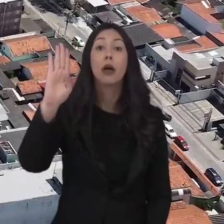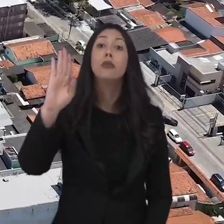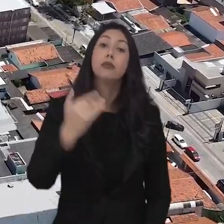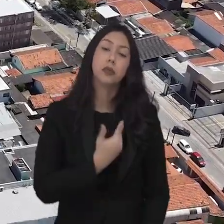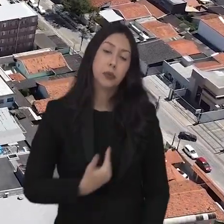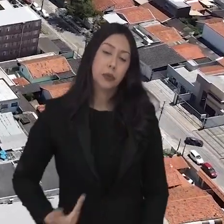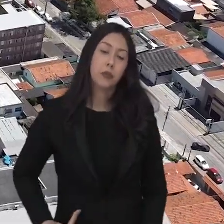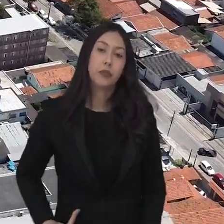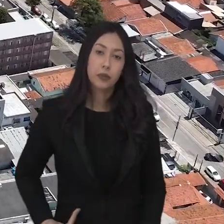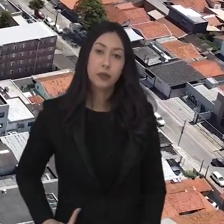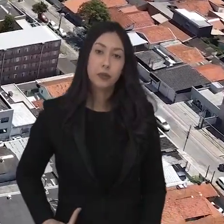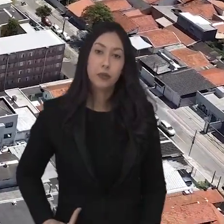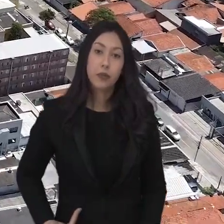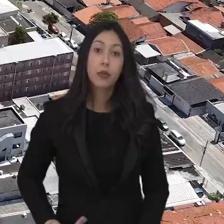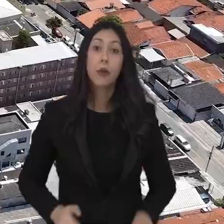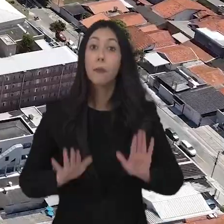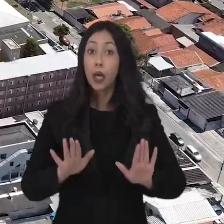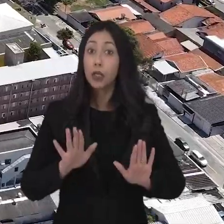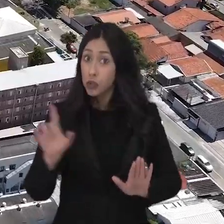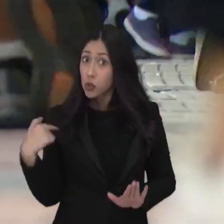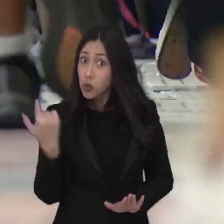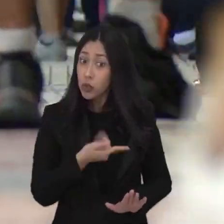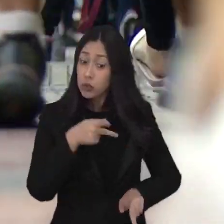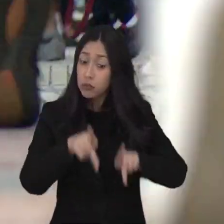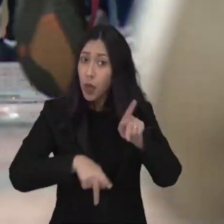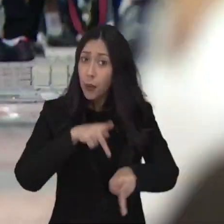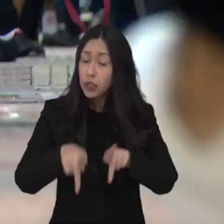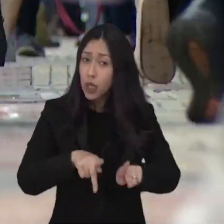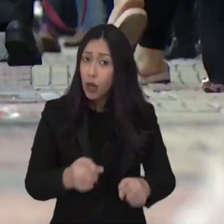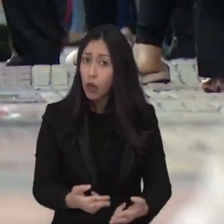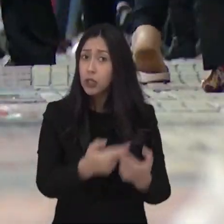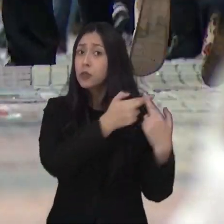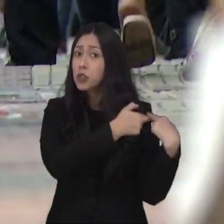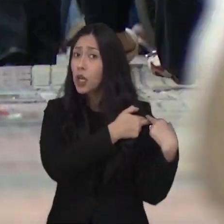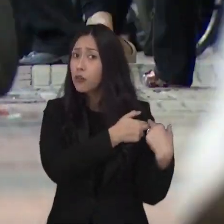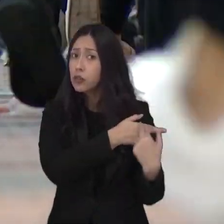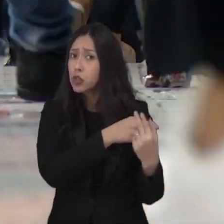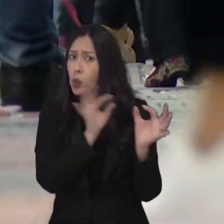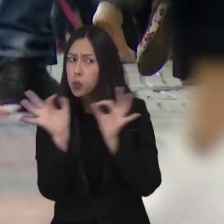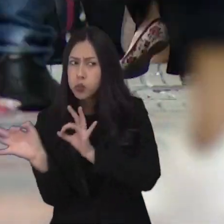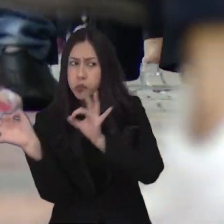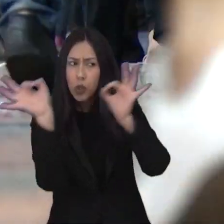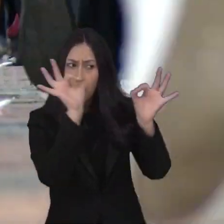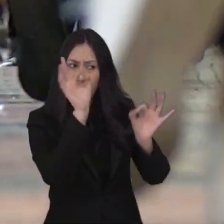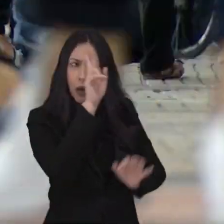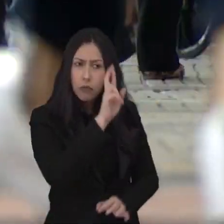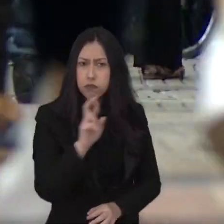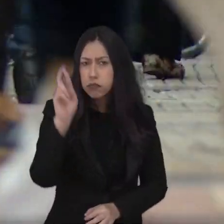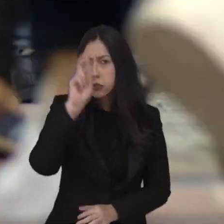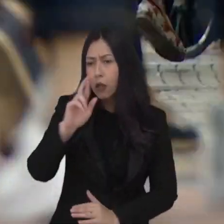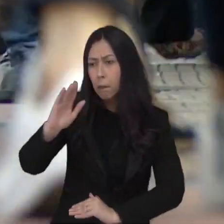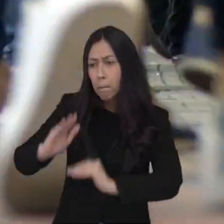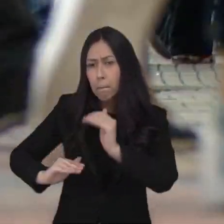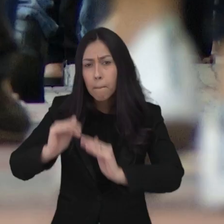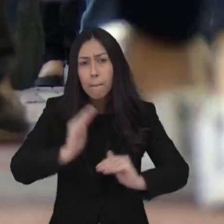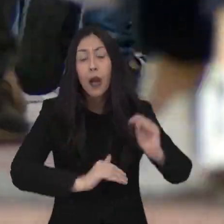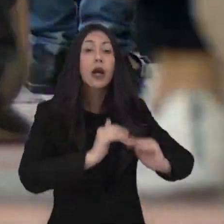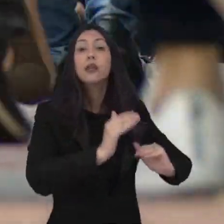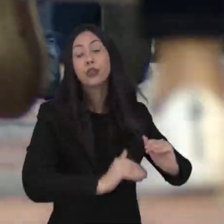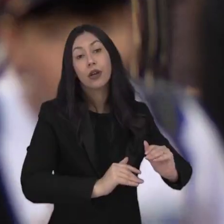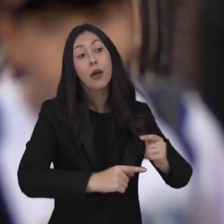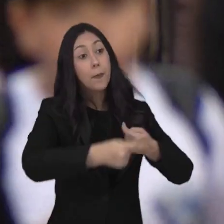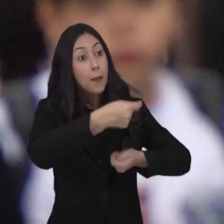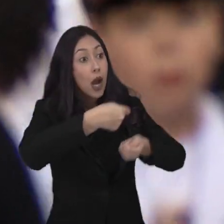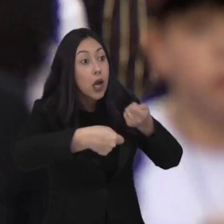das prioridades de qualquer governo. E cabe a nós, população, acompanhar e fiscalizar as